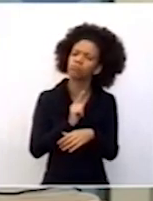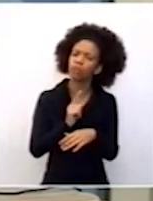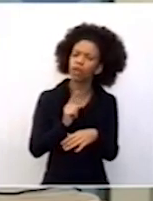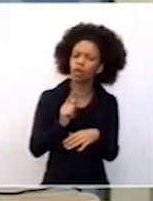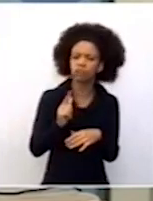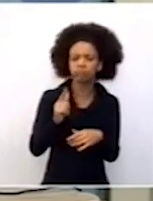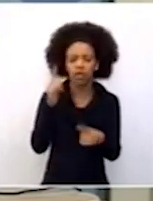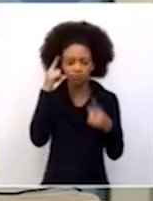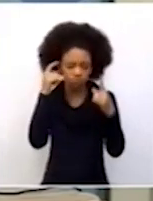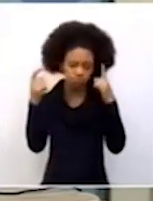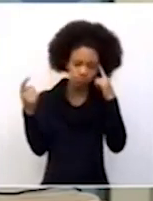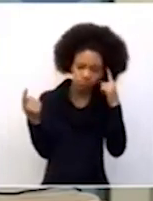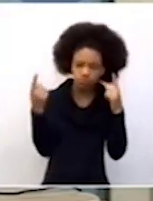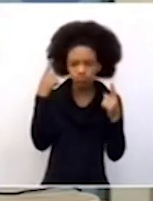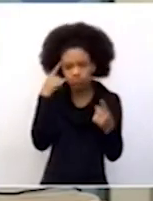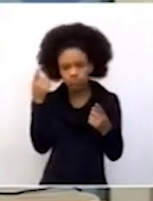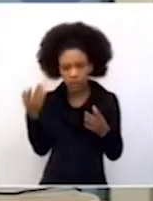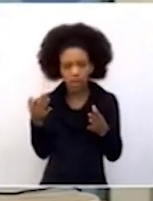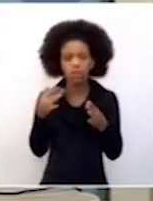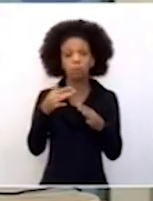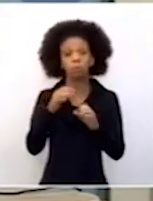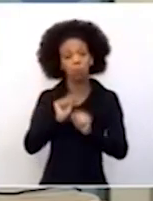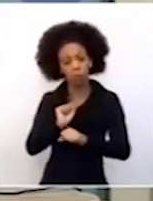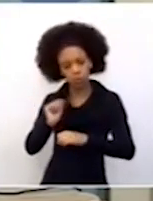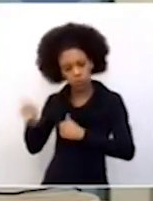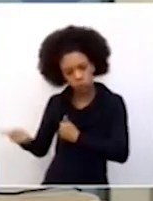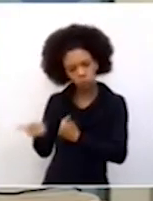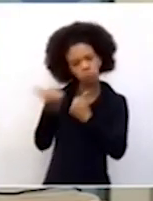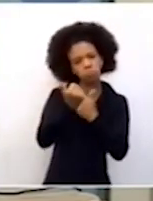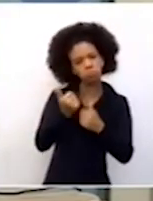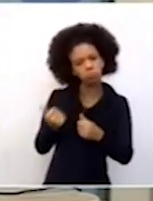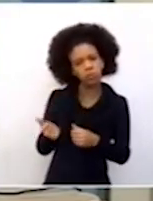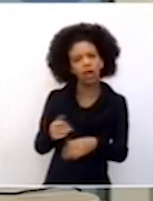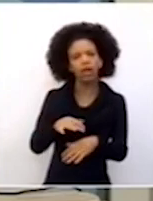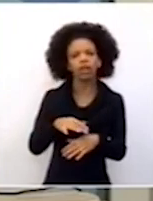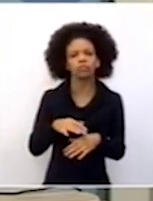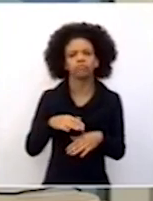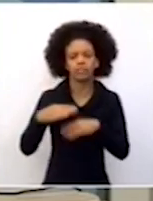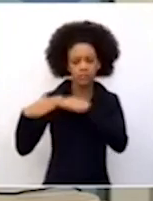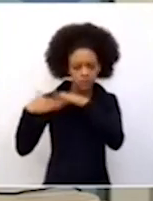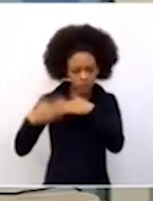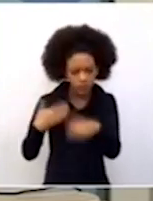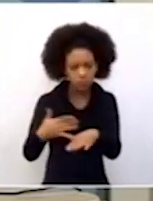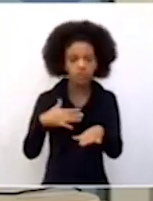elementos, né, essenciais que possam contribuir nesse desenvolvimento da TPC.